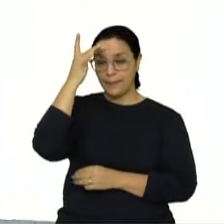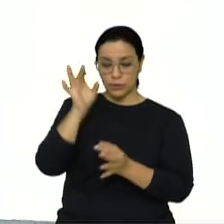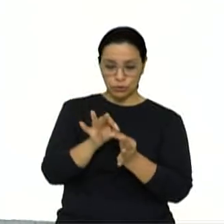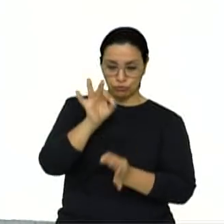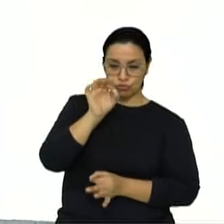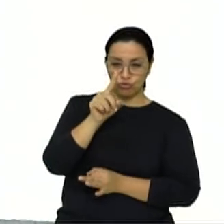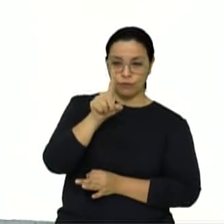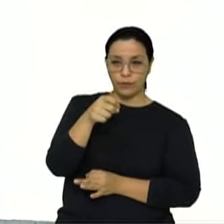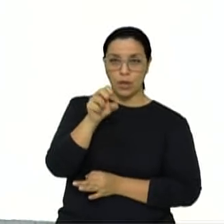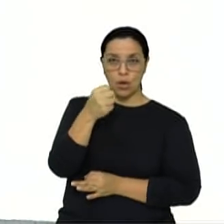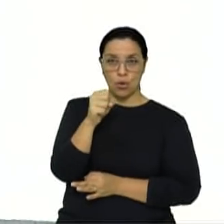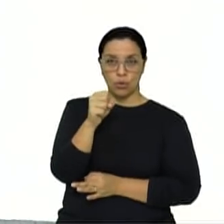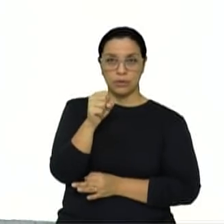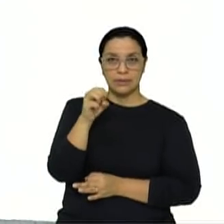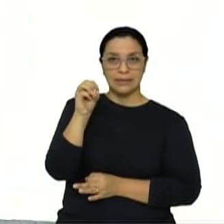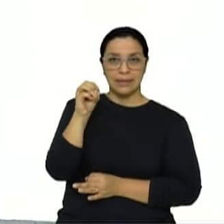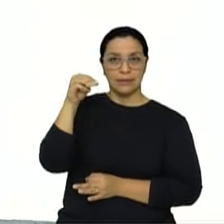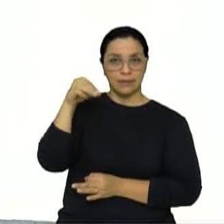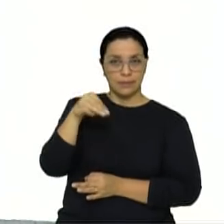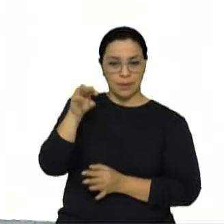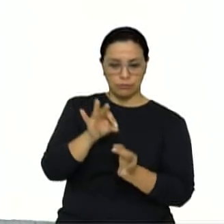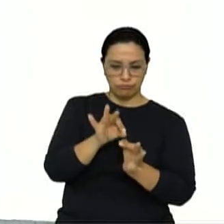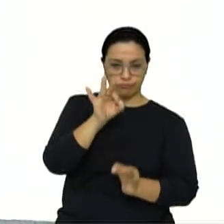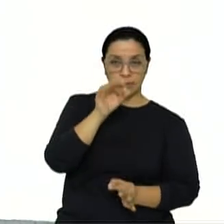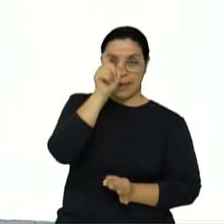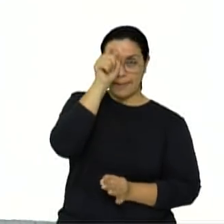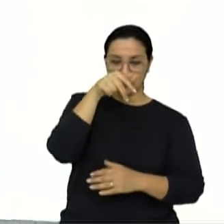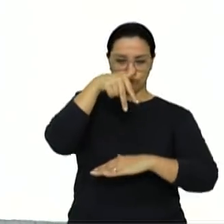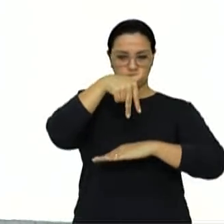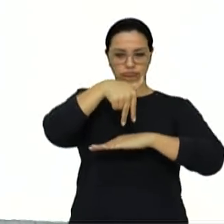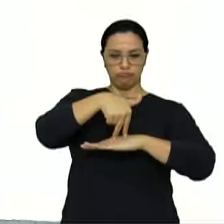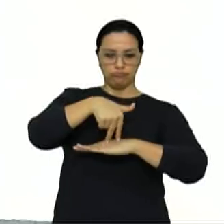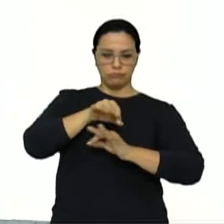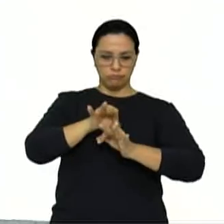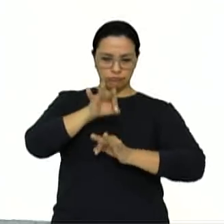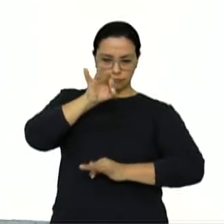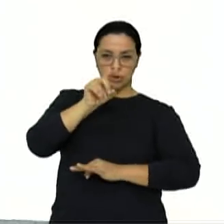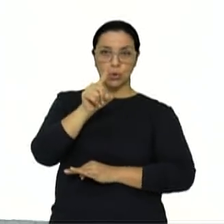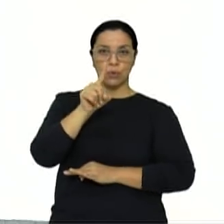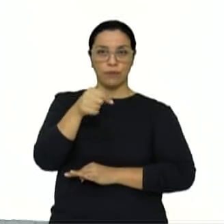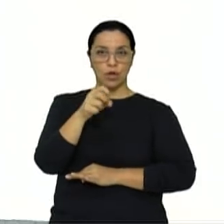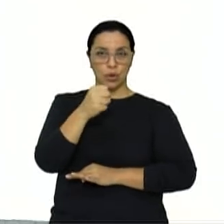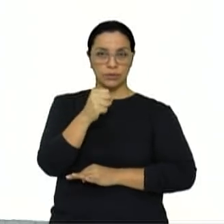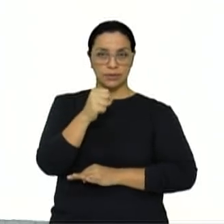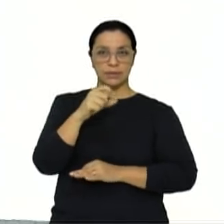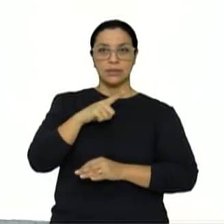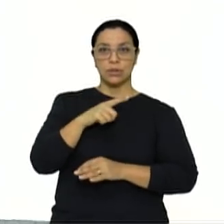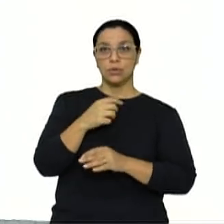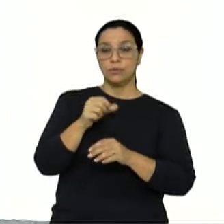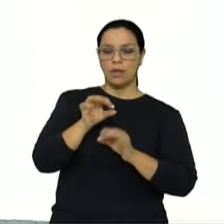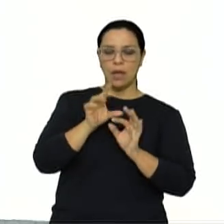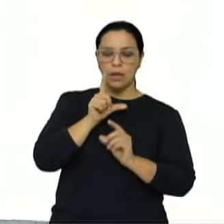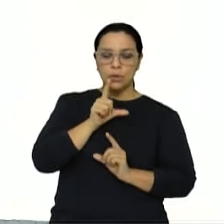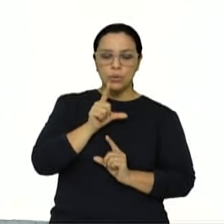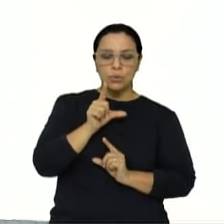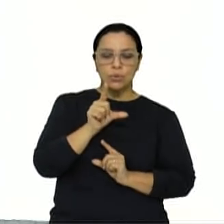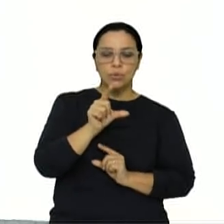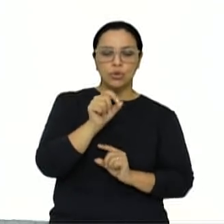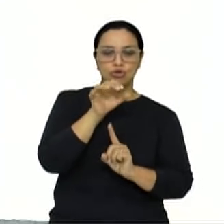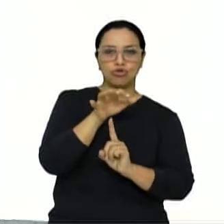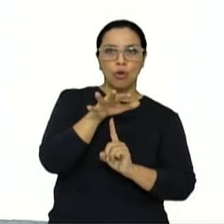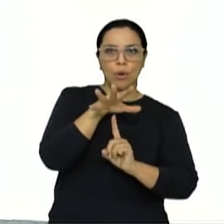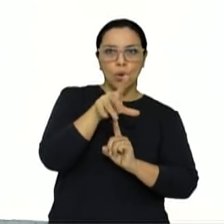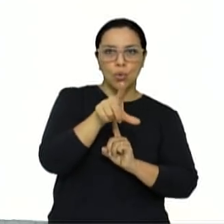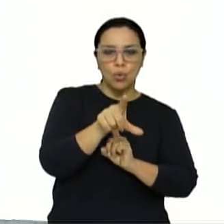tem 1,80 metros, né, ou seja, 1,80 m, de altura mede 60